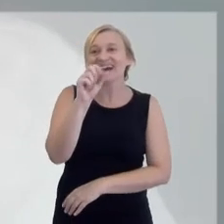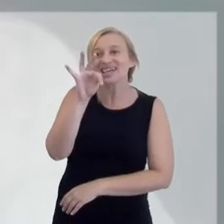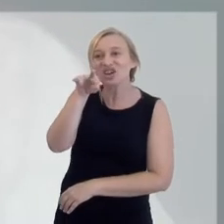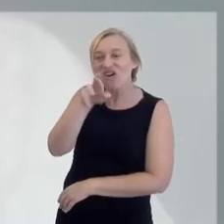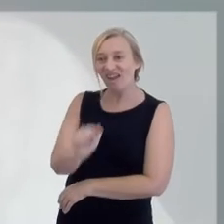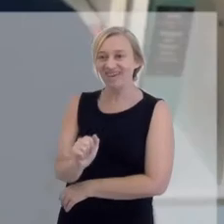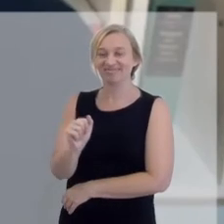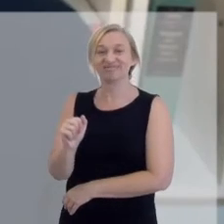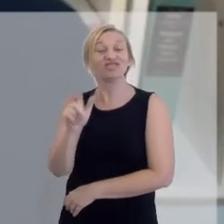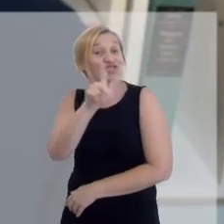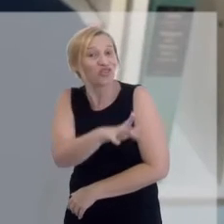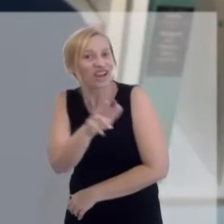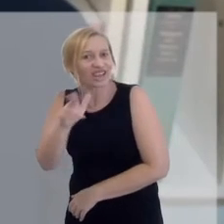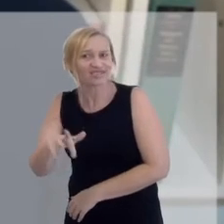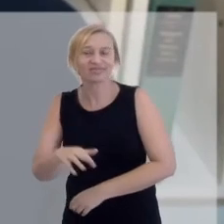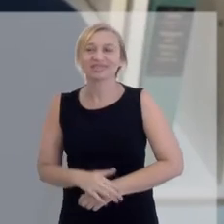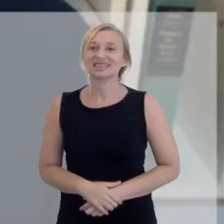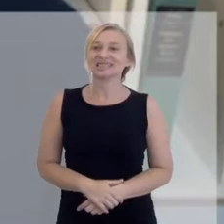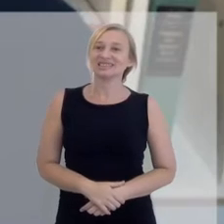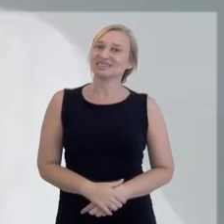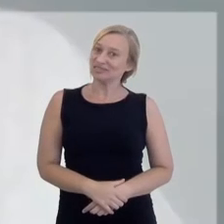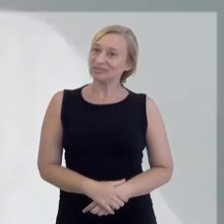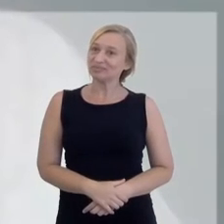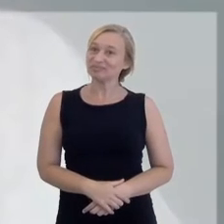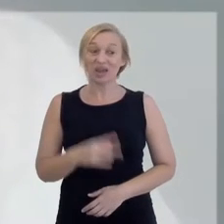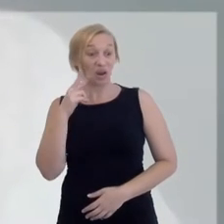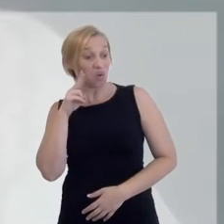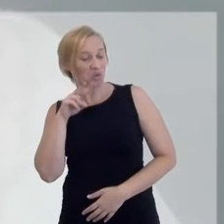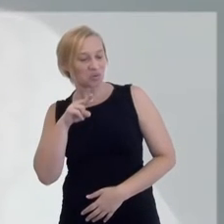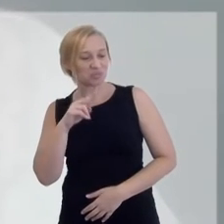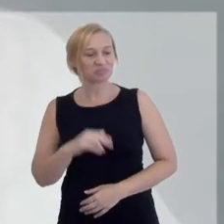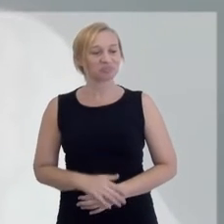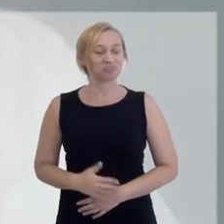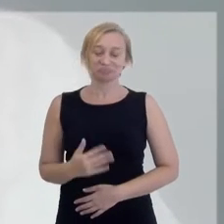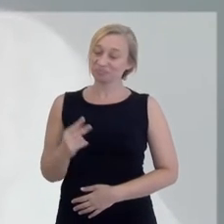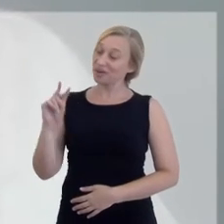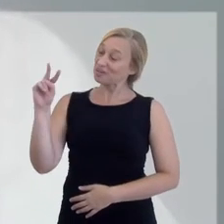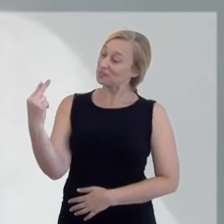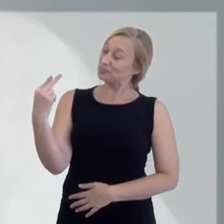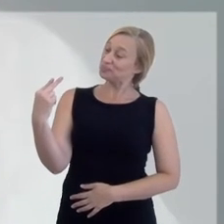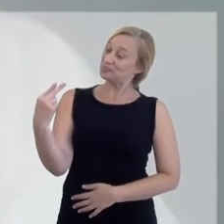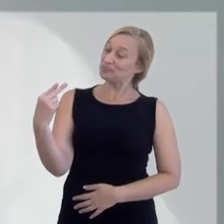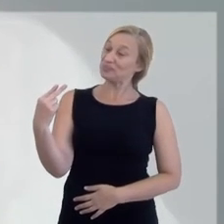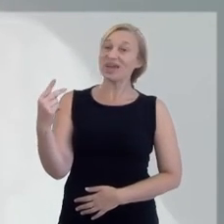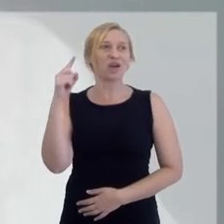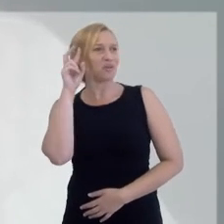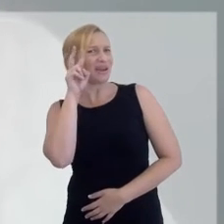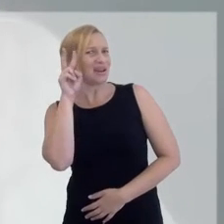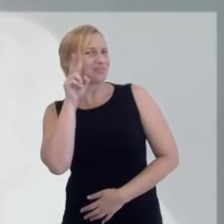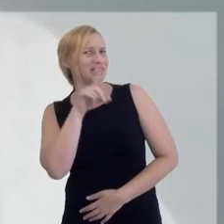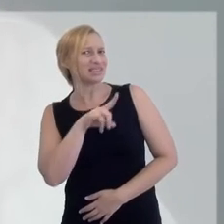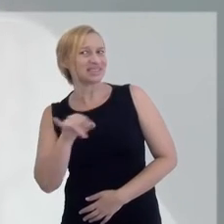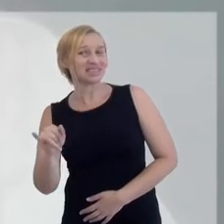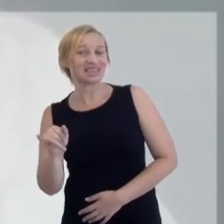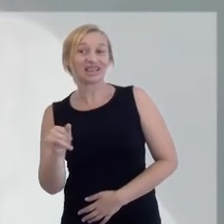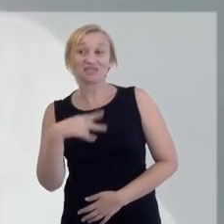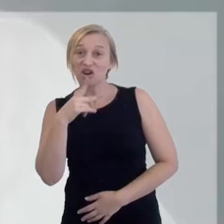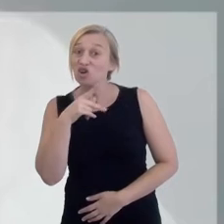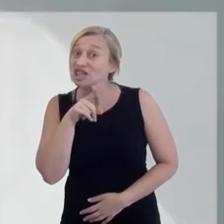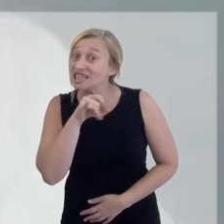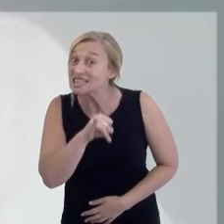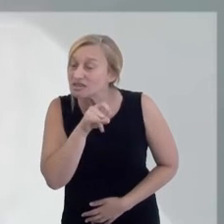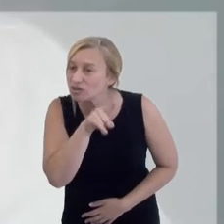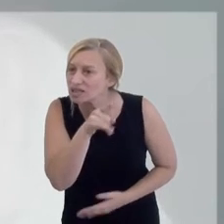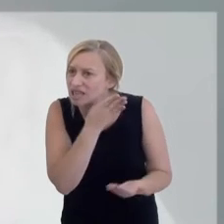de Cartola diferente. E aí ela olhou, teve um dia que ela olhou para mim, esse dia eu lembro, e